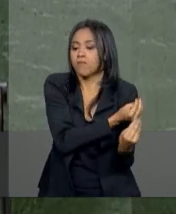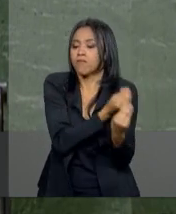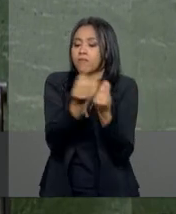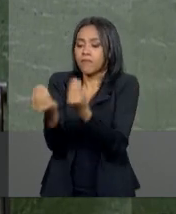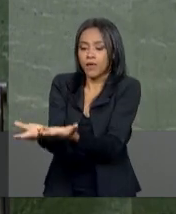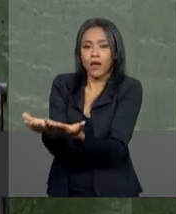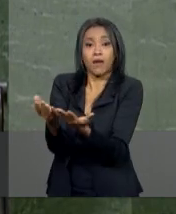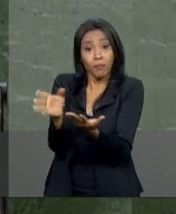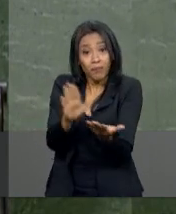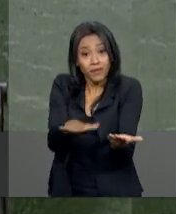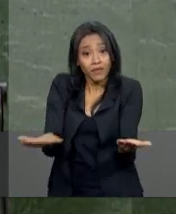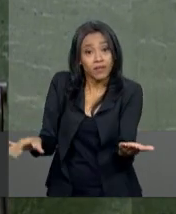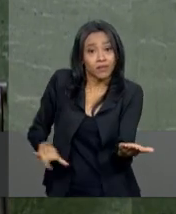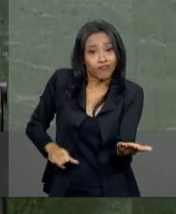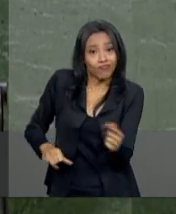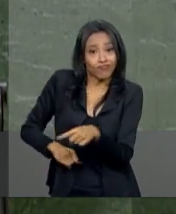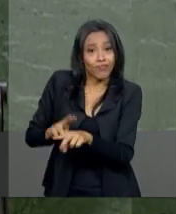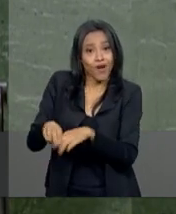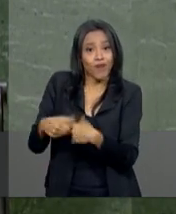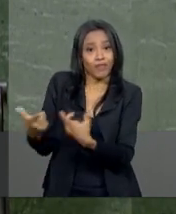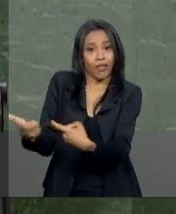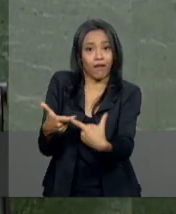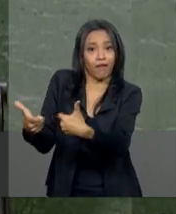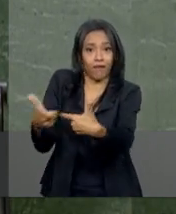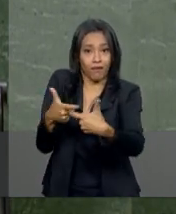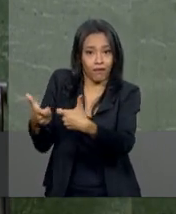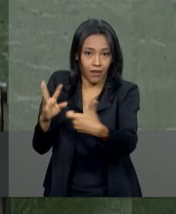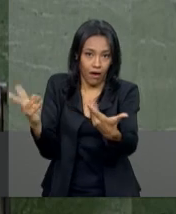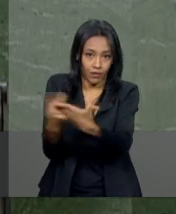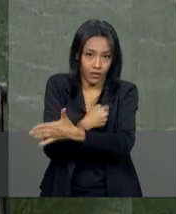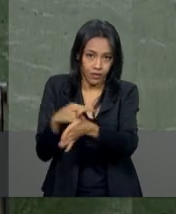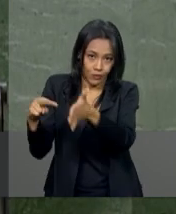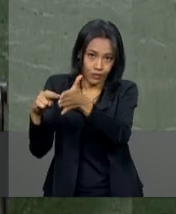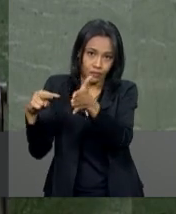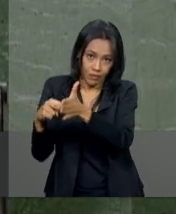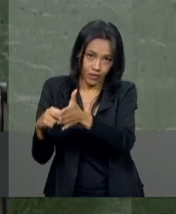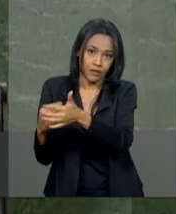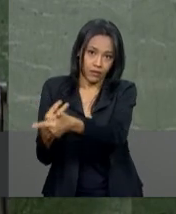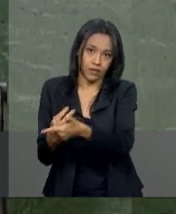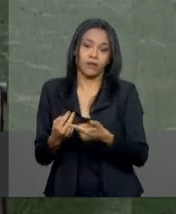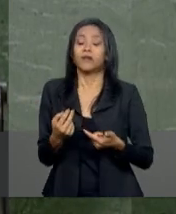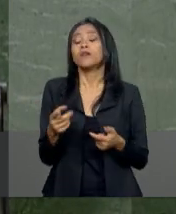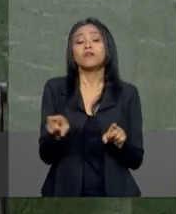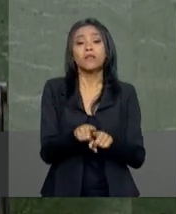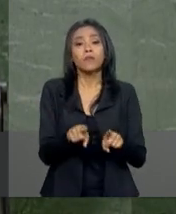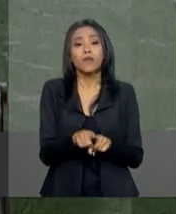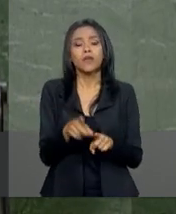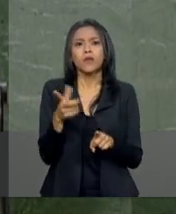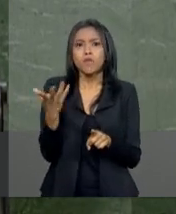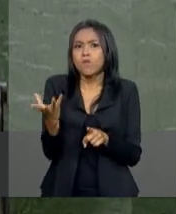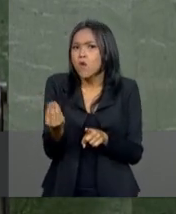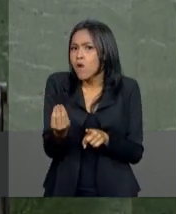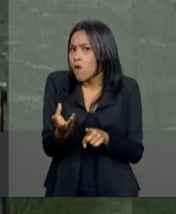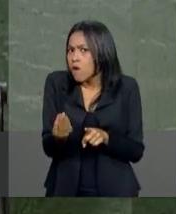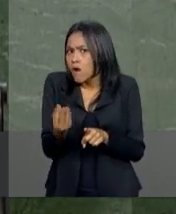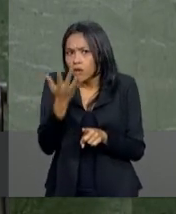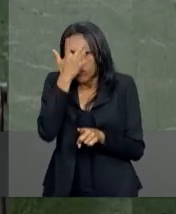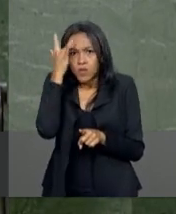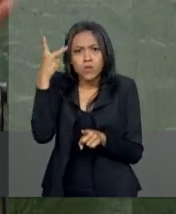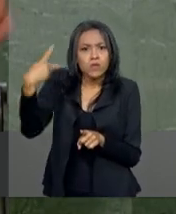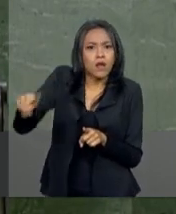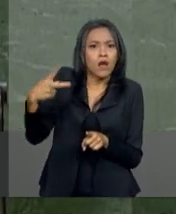conflito e temos ainda acolhido um número expressivo de refugiados da síria